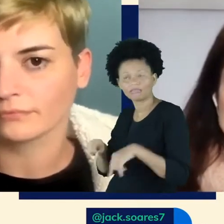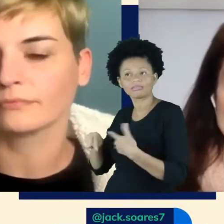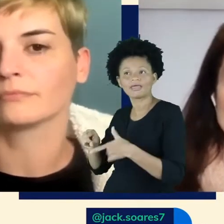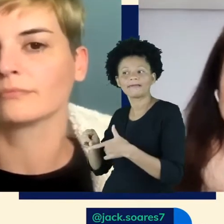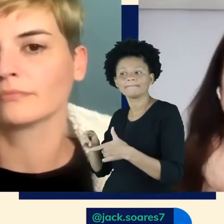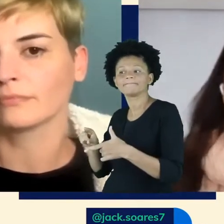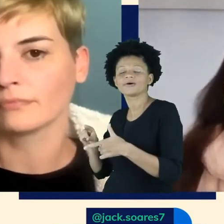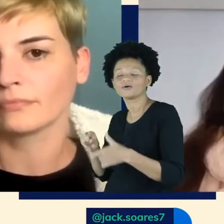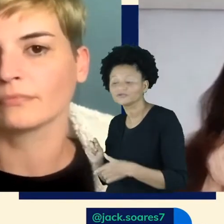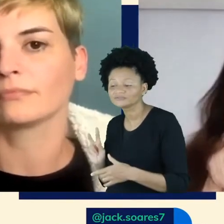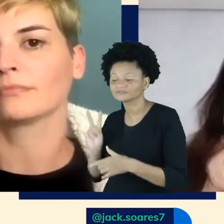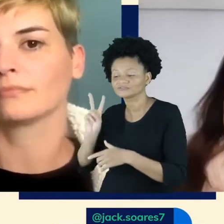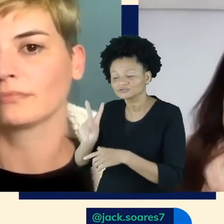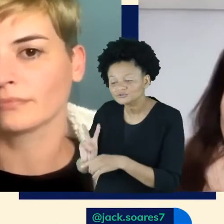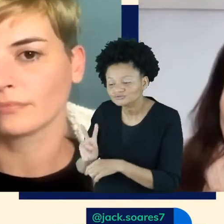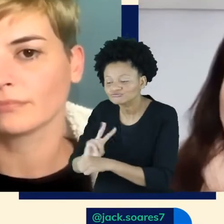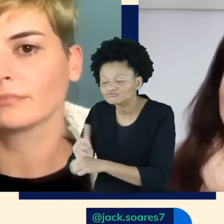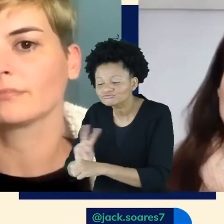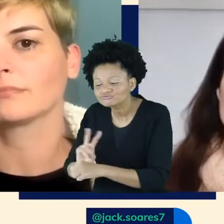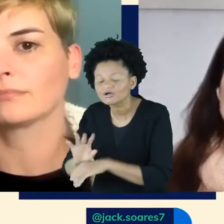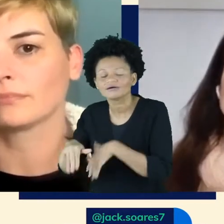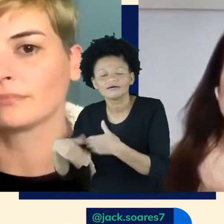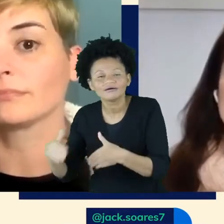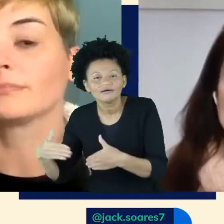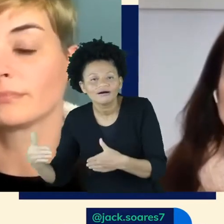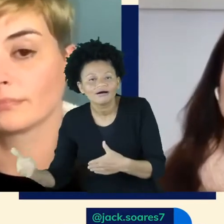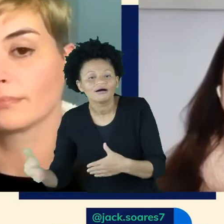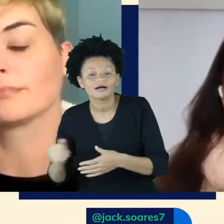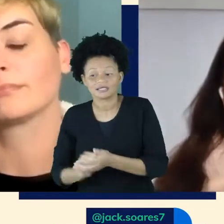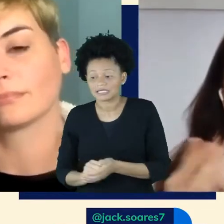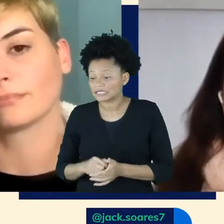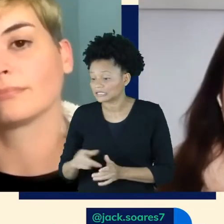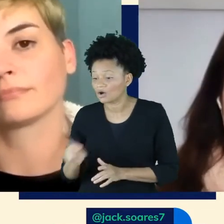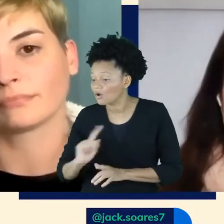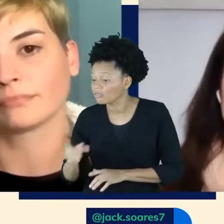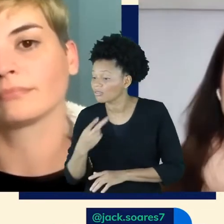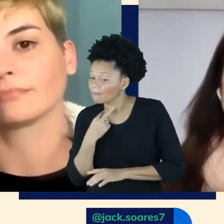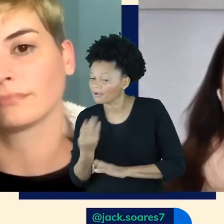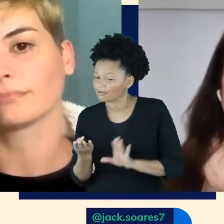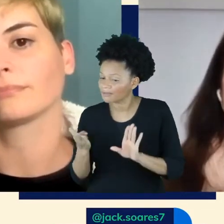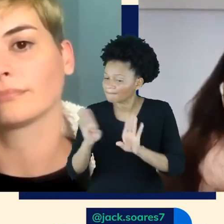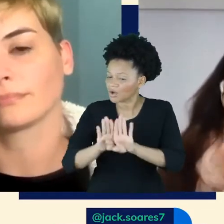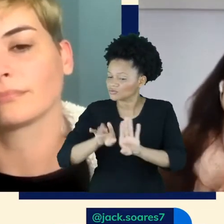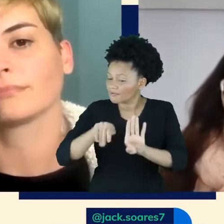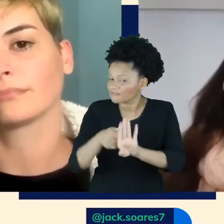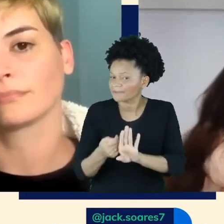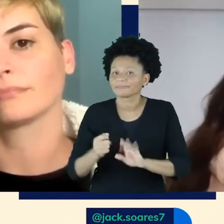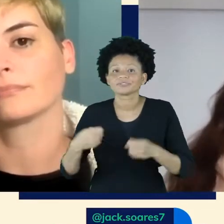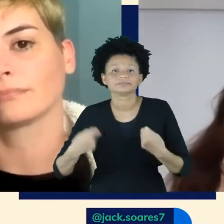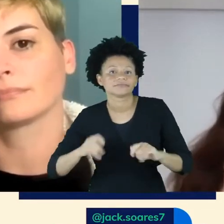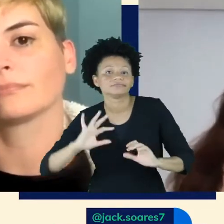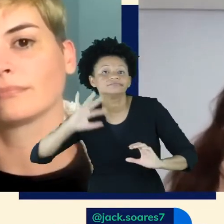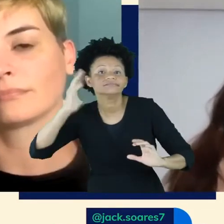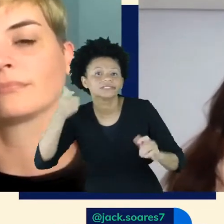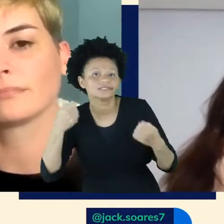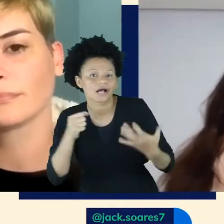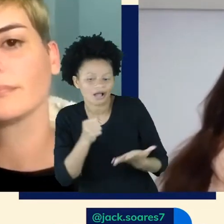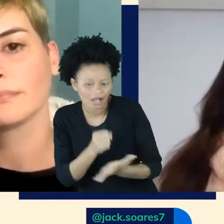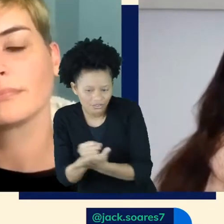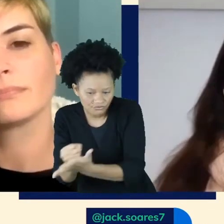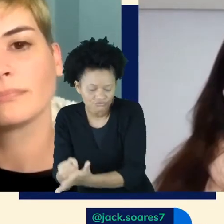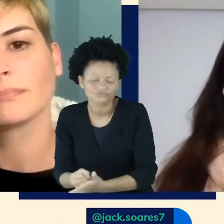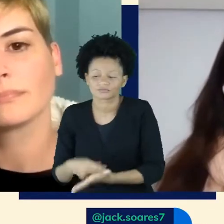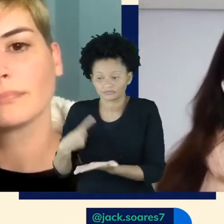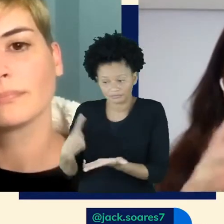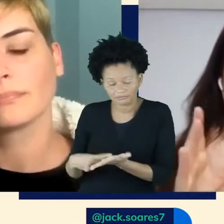fica sozinha, ensinar a não trancar a porta por enquanto, porque a criança pode precisar de ajuda. Então, tudo isso tem que ser estabelecido.